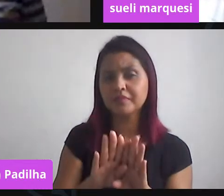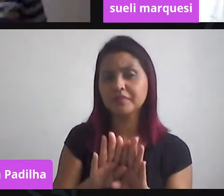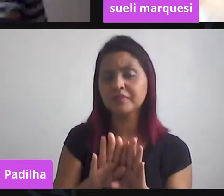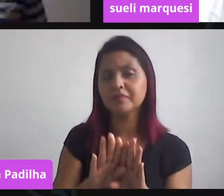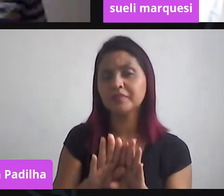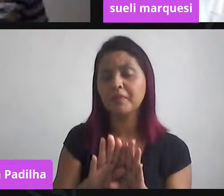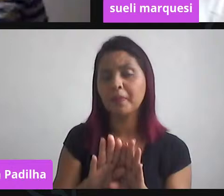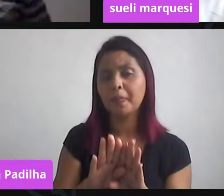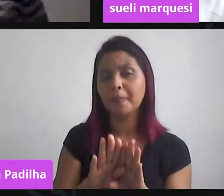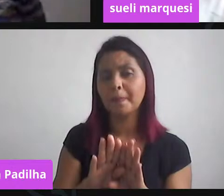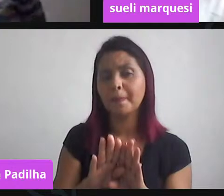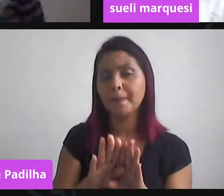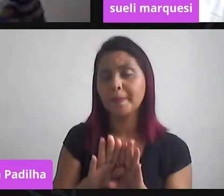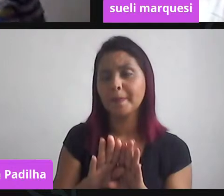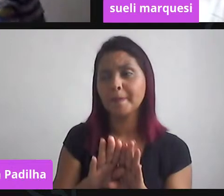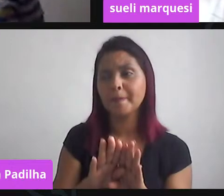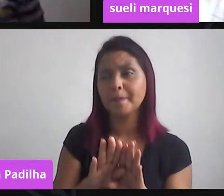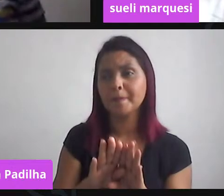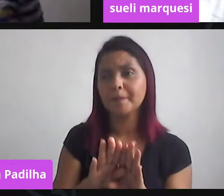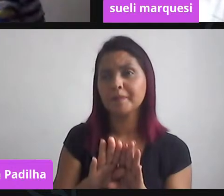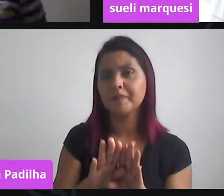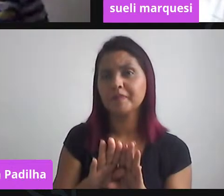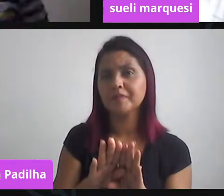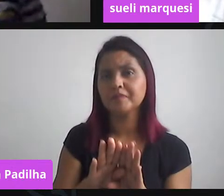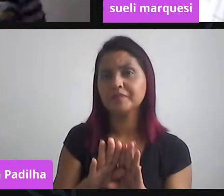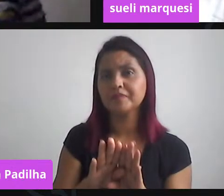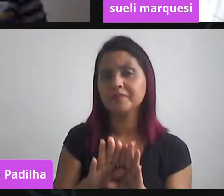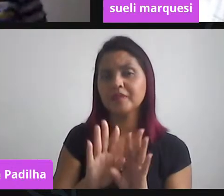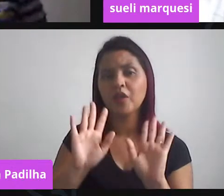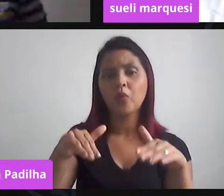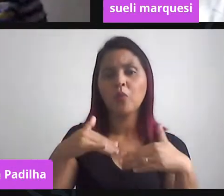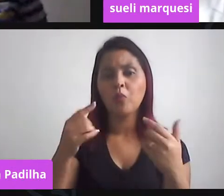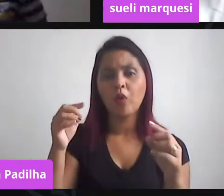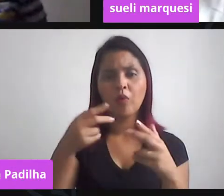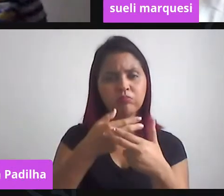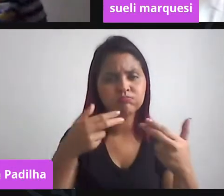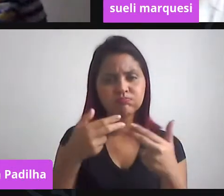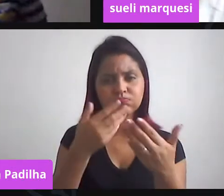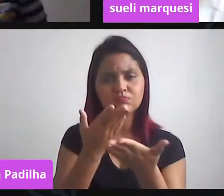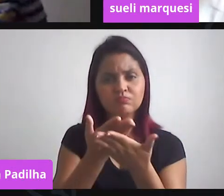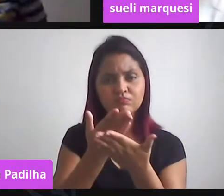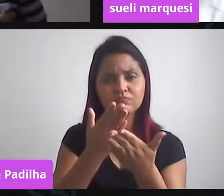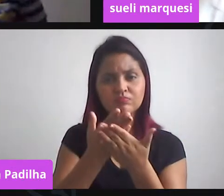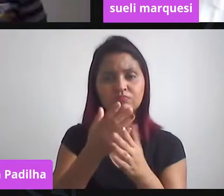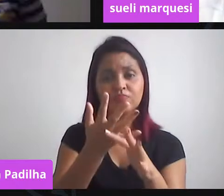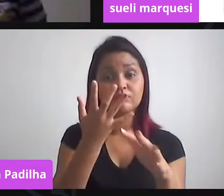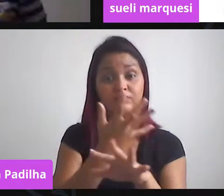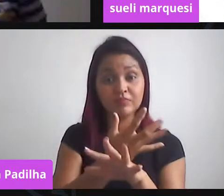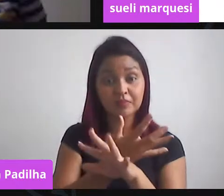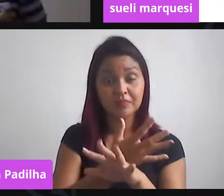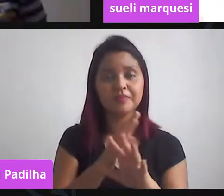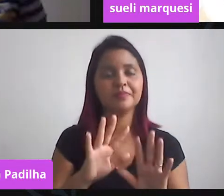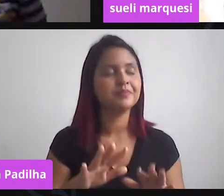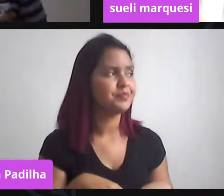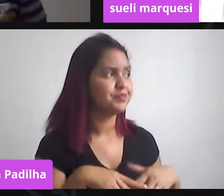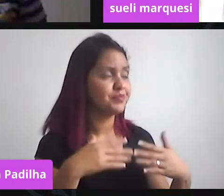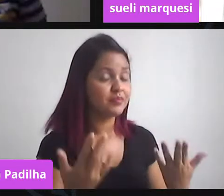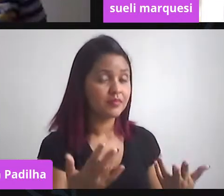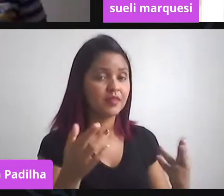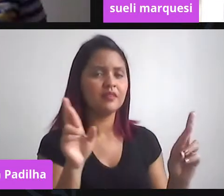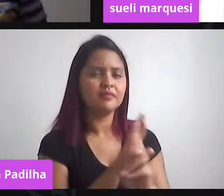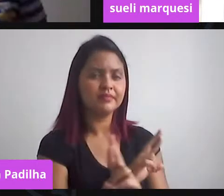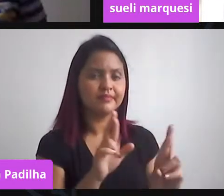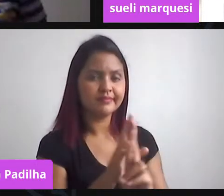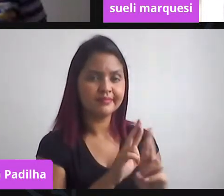sobre quais disciplinas ela empresta o objeto de estudo? Então, ela se relaciona, tem um livro